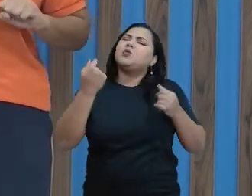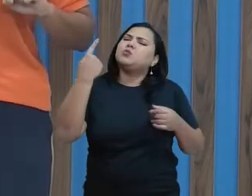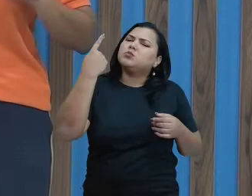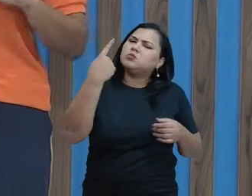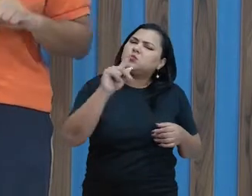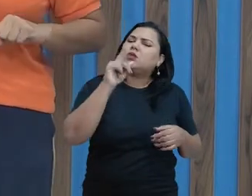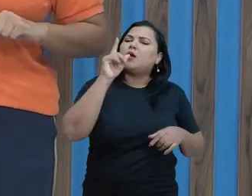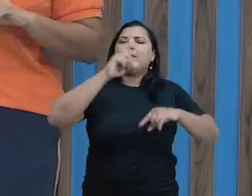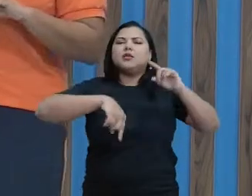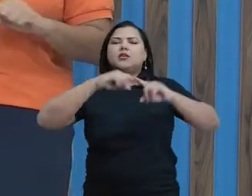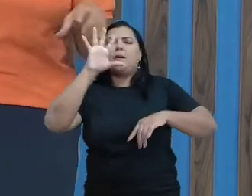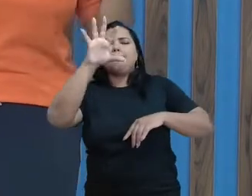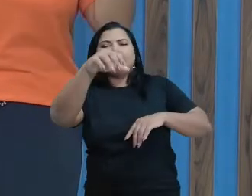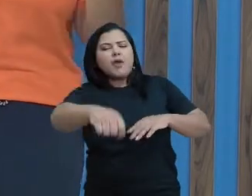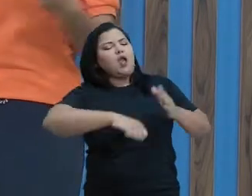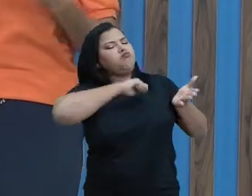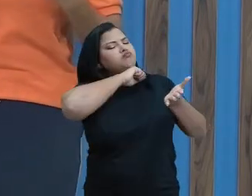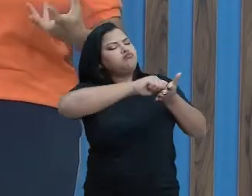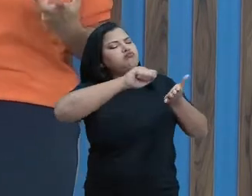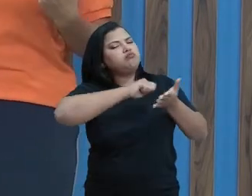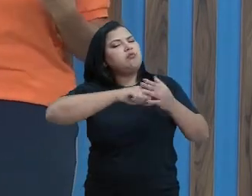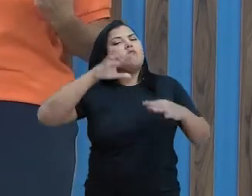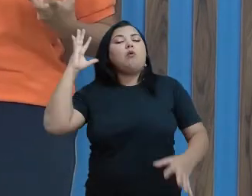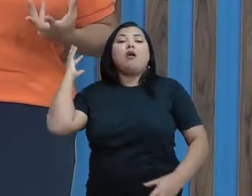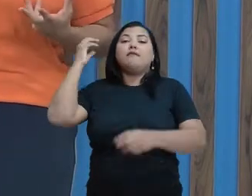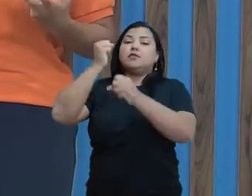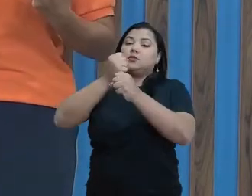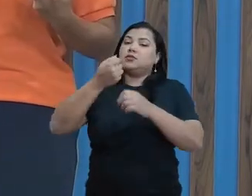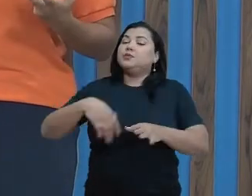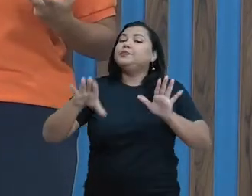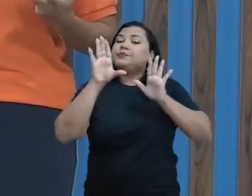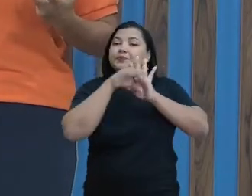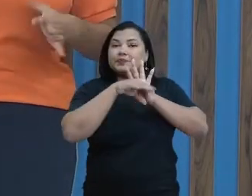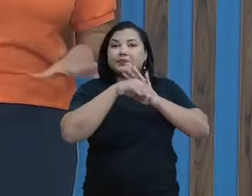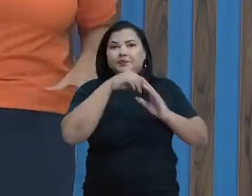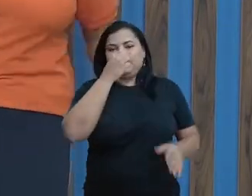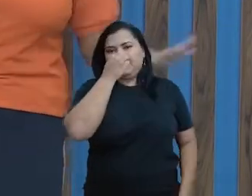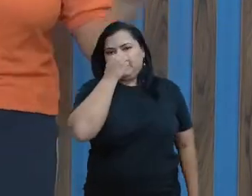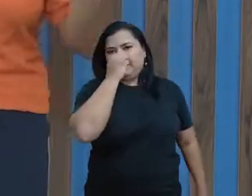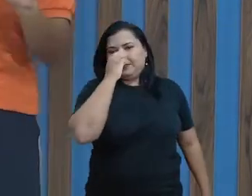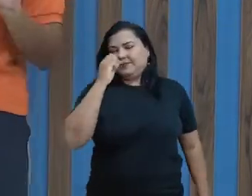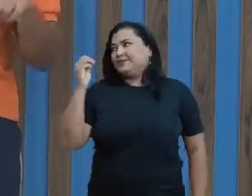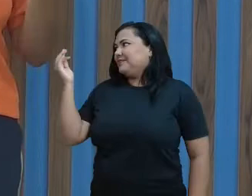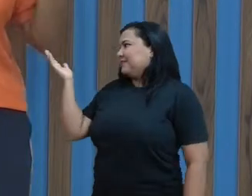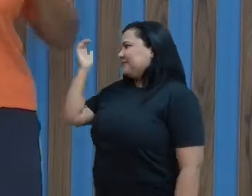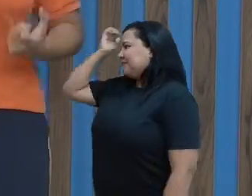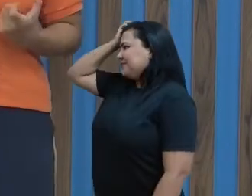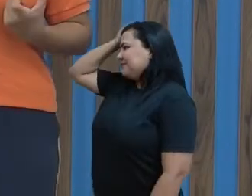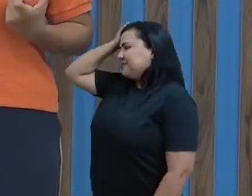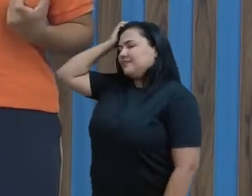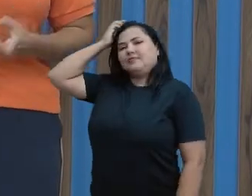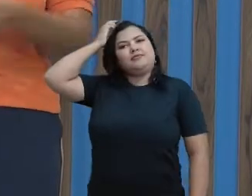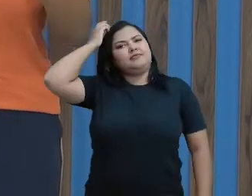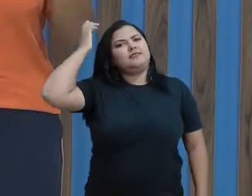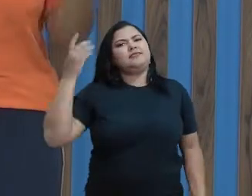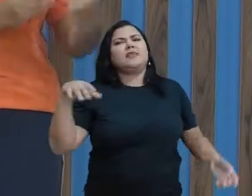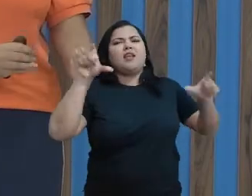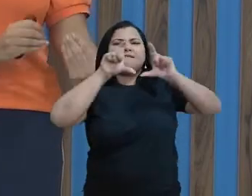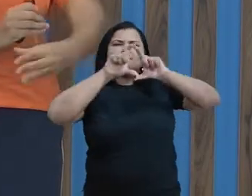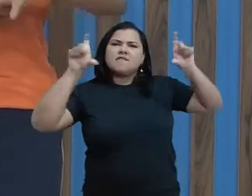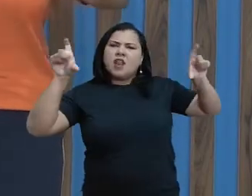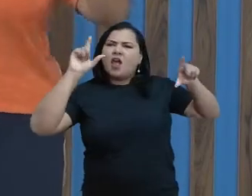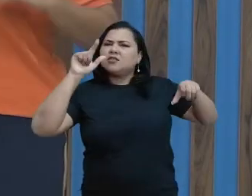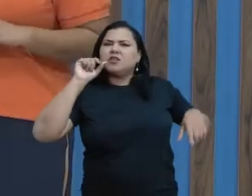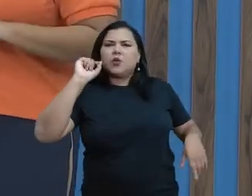sentar confortavelmente e vamos revisar alguns conceitos, tá certo? Então, primeiro vamos revisar o que é frase. É um